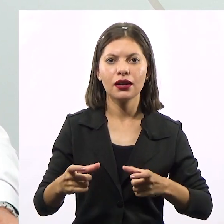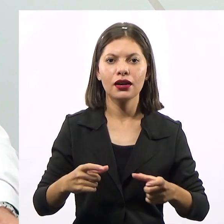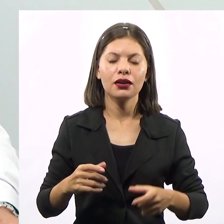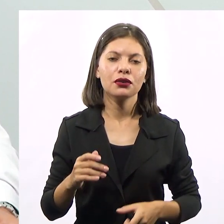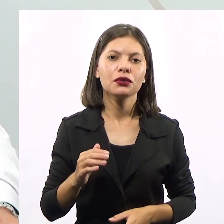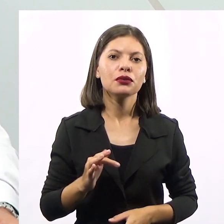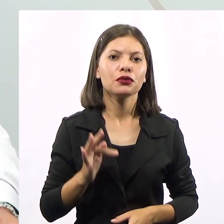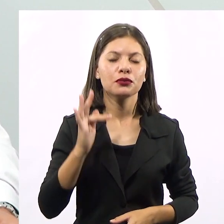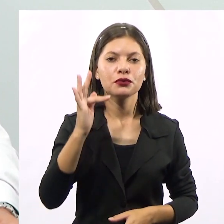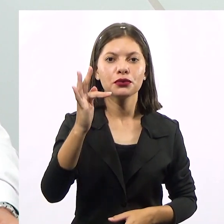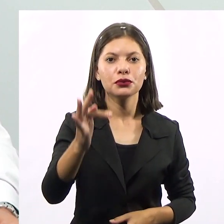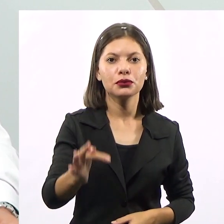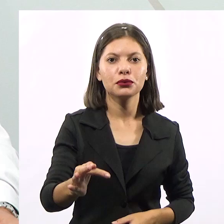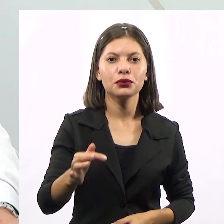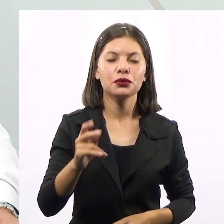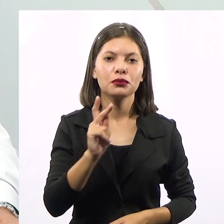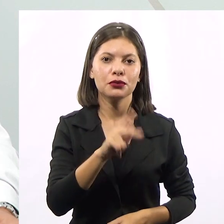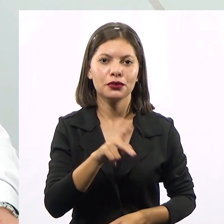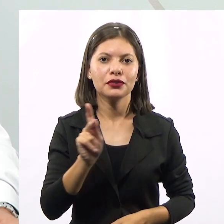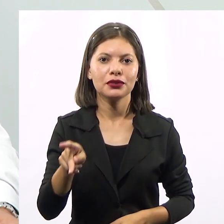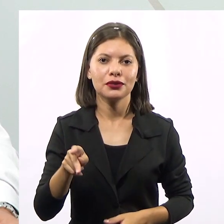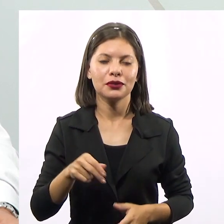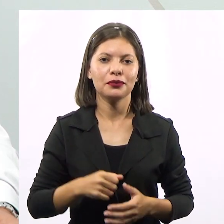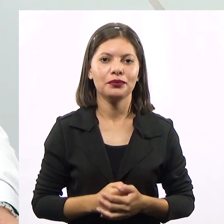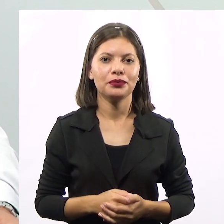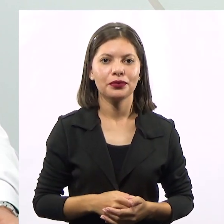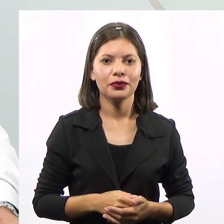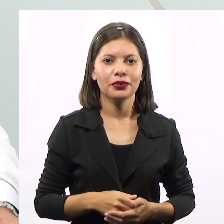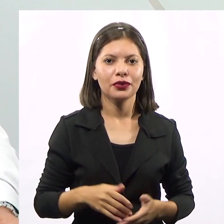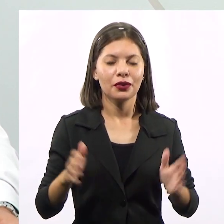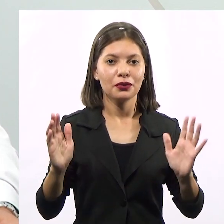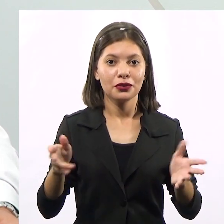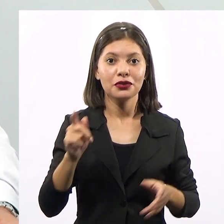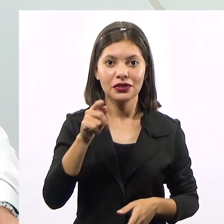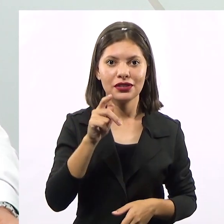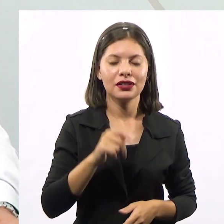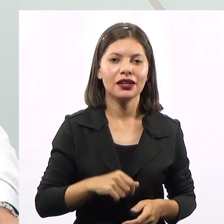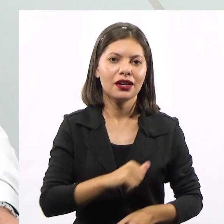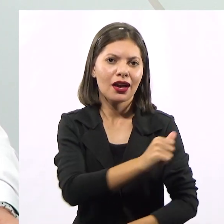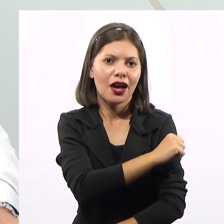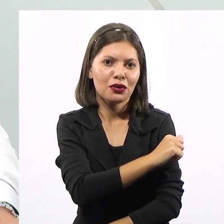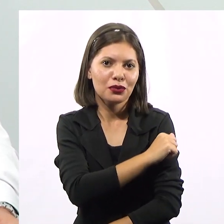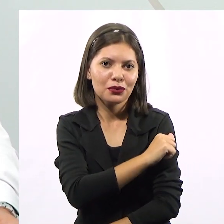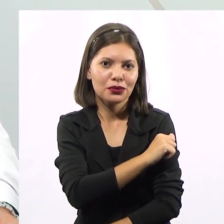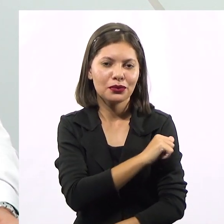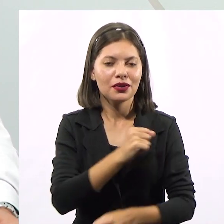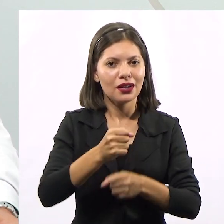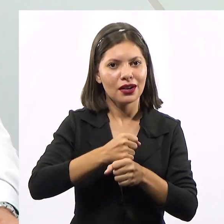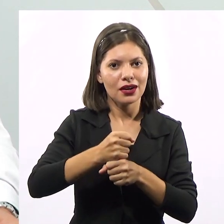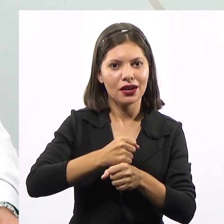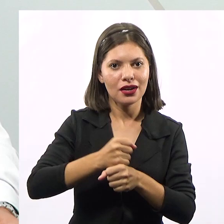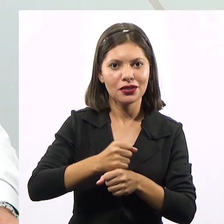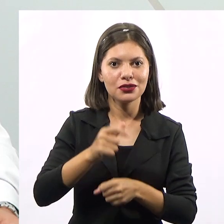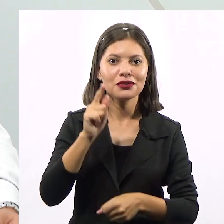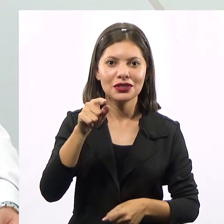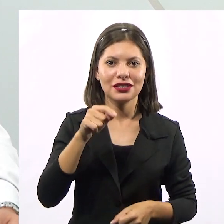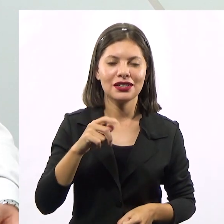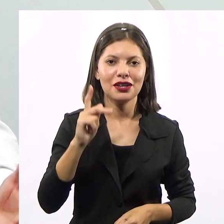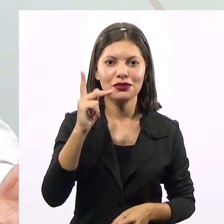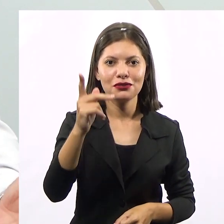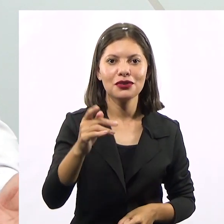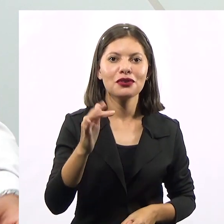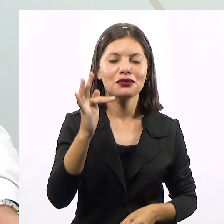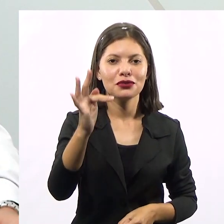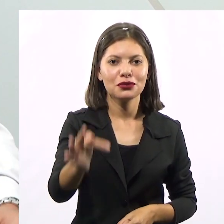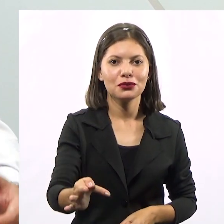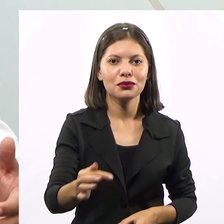enquanto futuro educador e futura educadora. Hoje você é um educando, um aluno, uma aluna, mas daqui a alguns anos, certamente, e